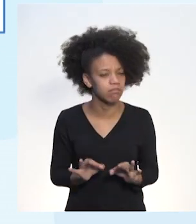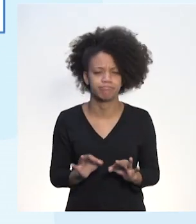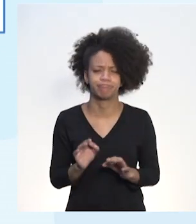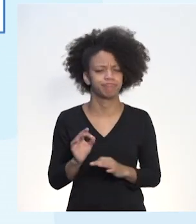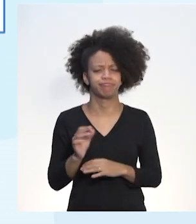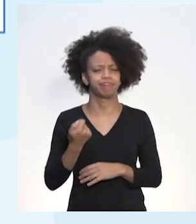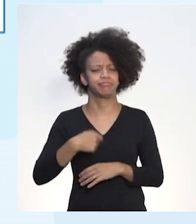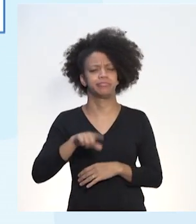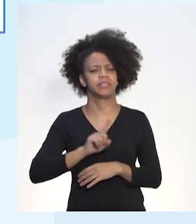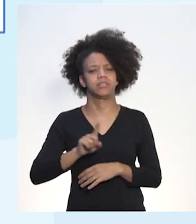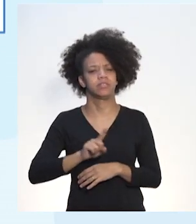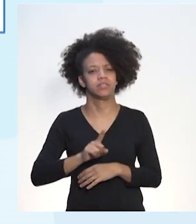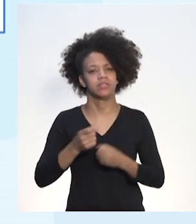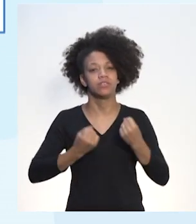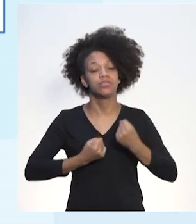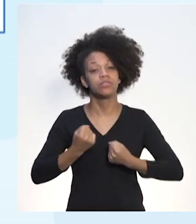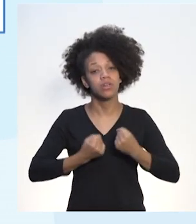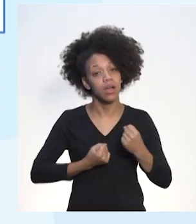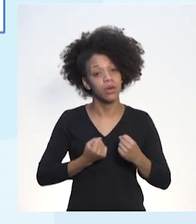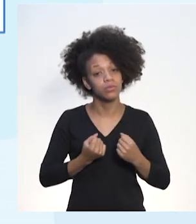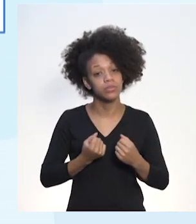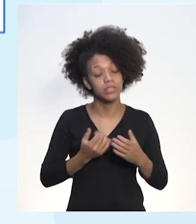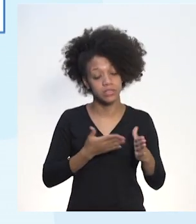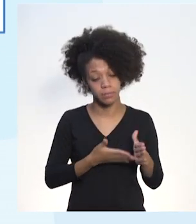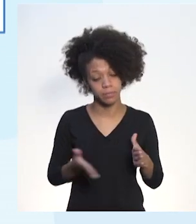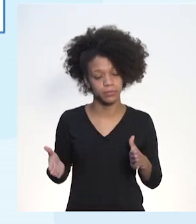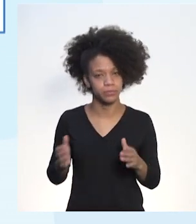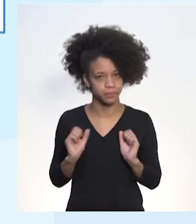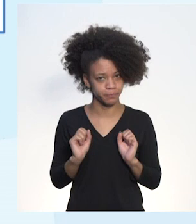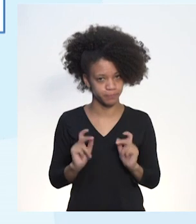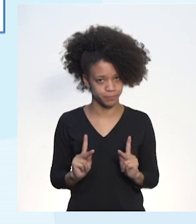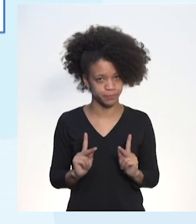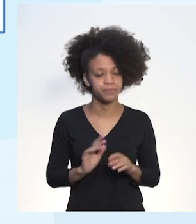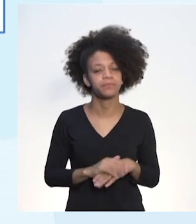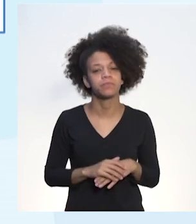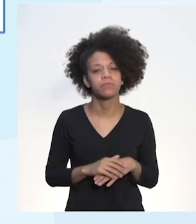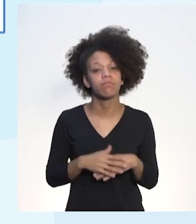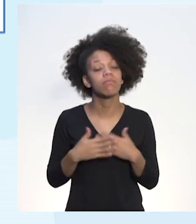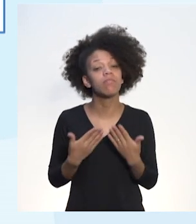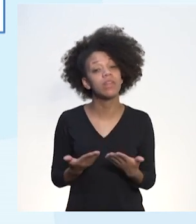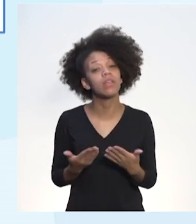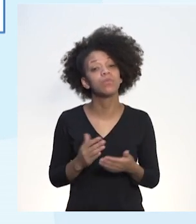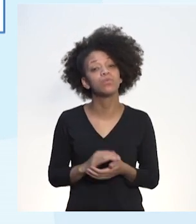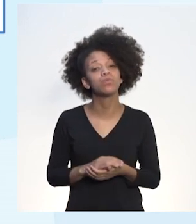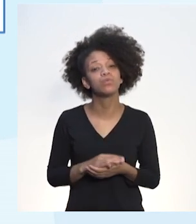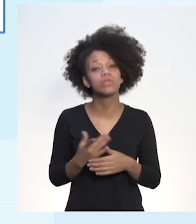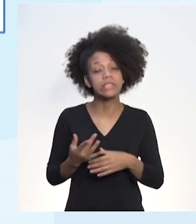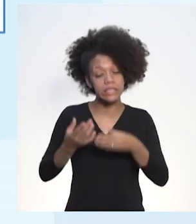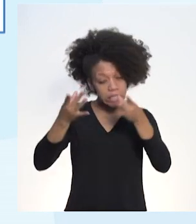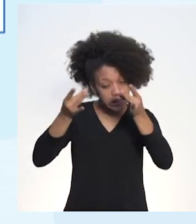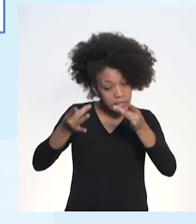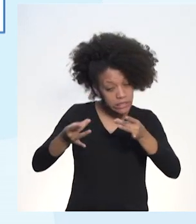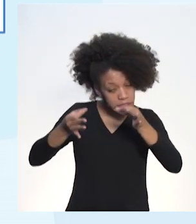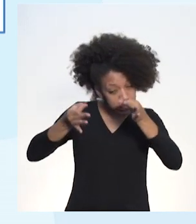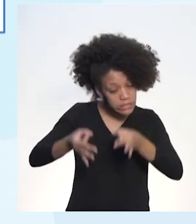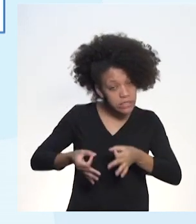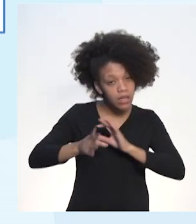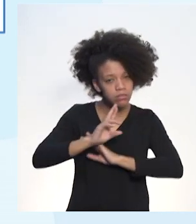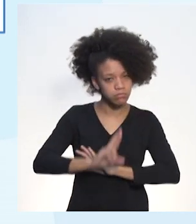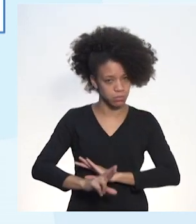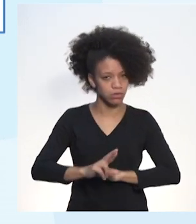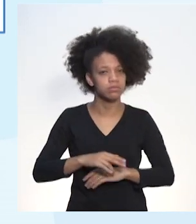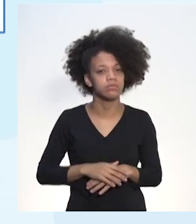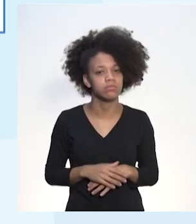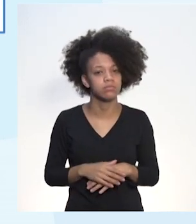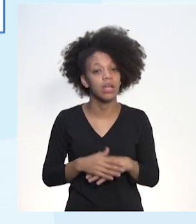exata de carros nesse período, tá bom? Então, eu não tenho como dar a exatidão da resposta,